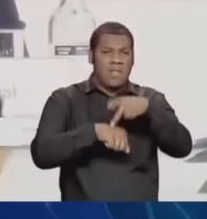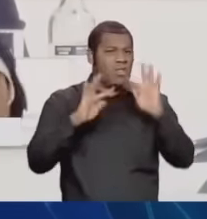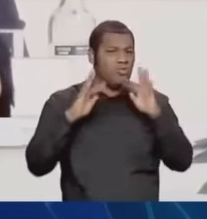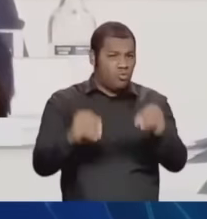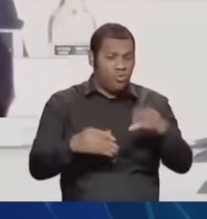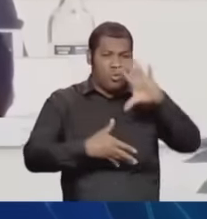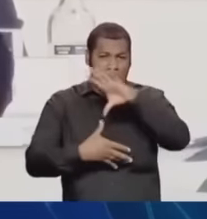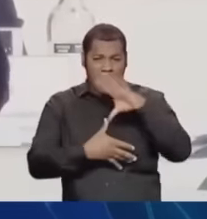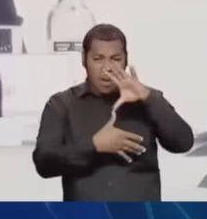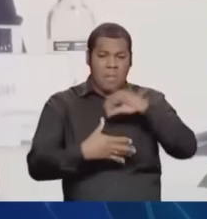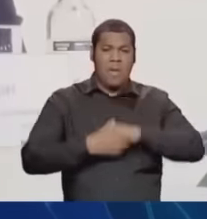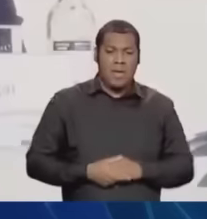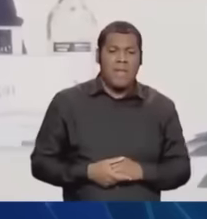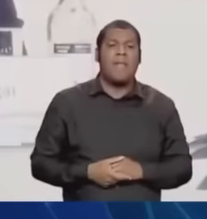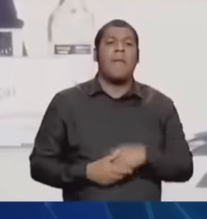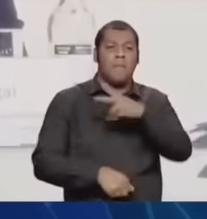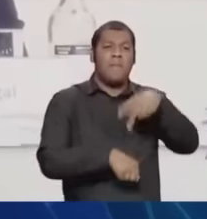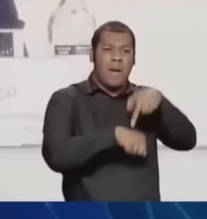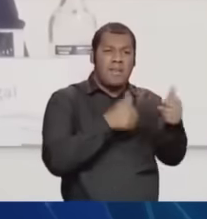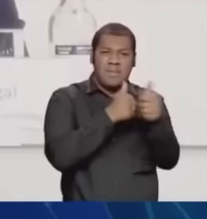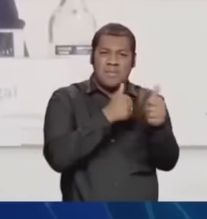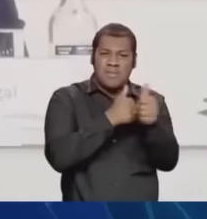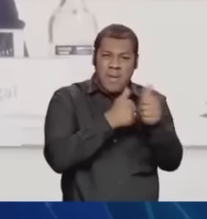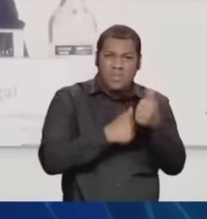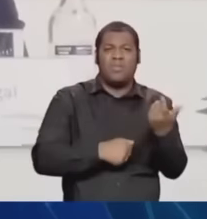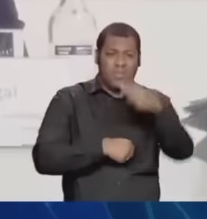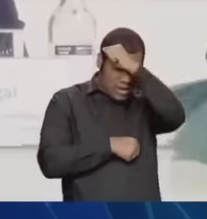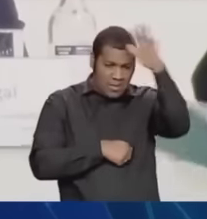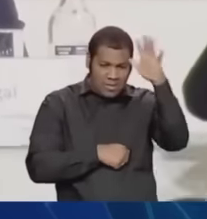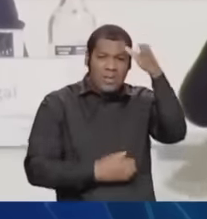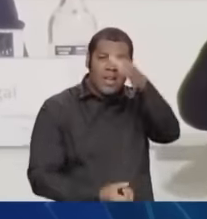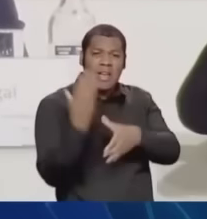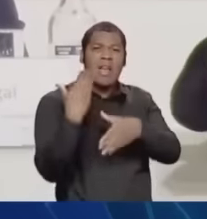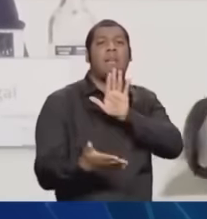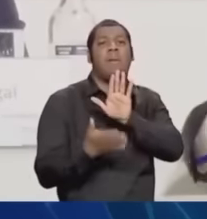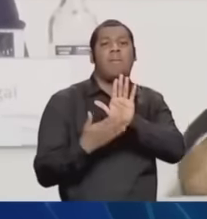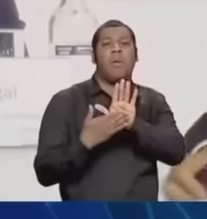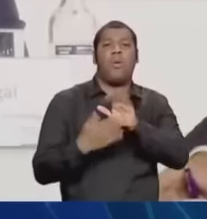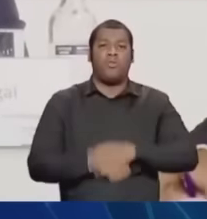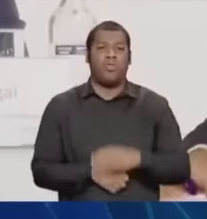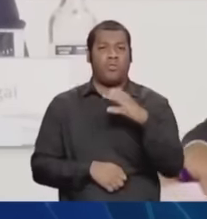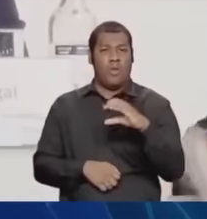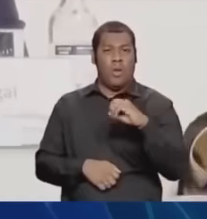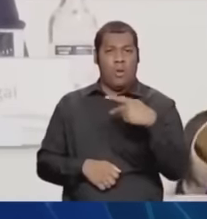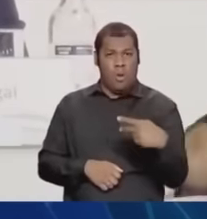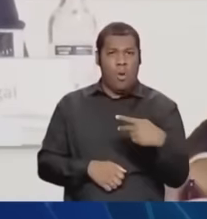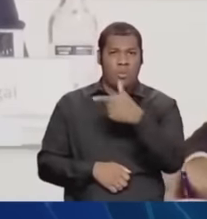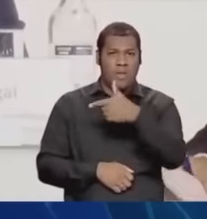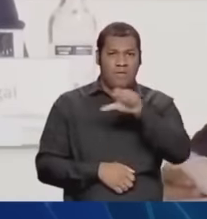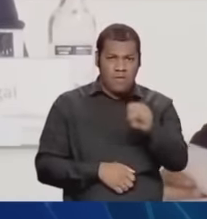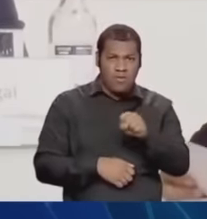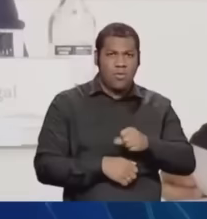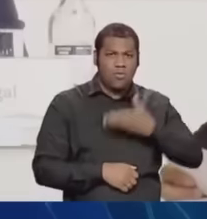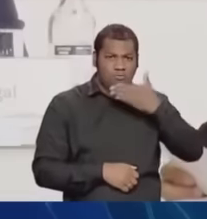compõem toda a região da Amazônia, para que a gente possa formar uma proposta para levar para a COP28 nos Emirados